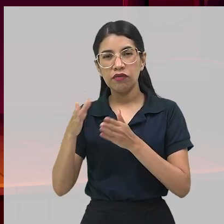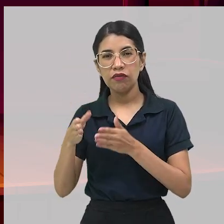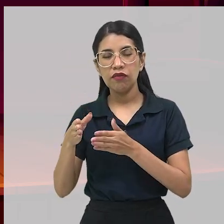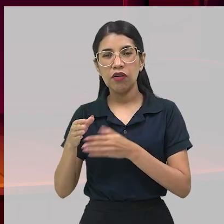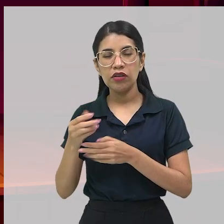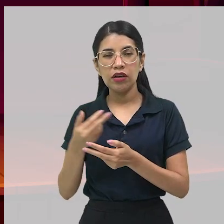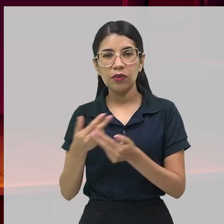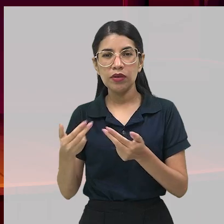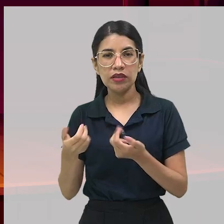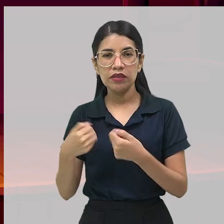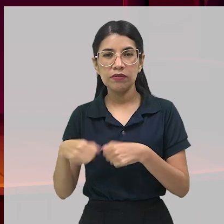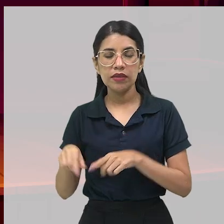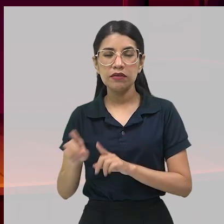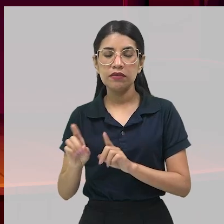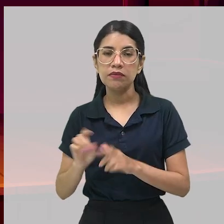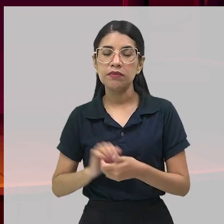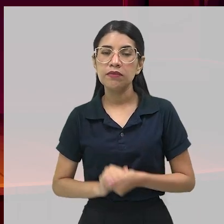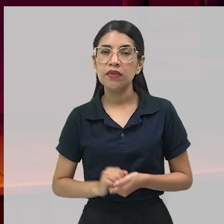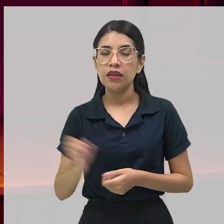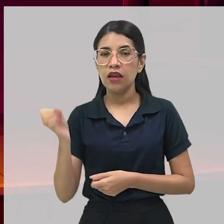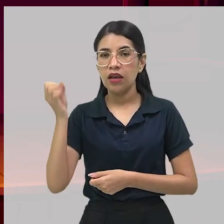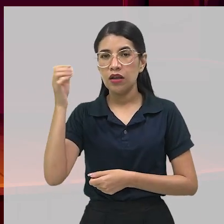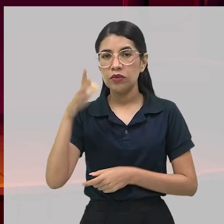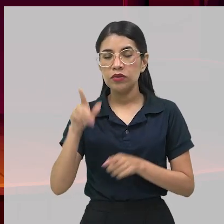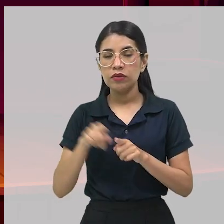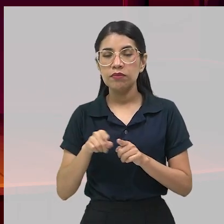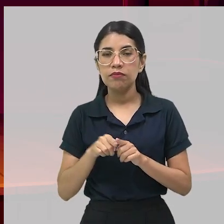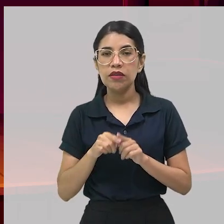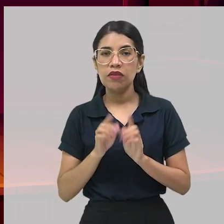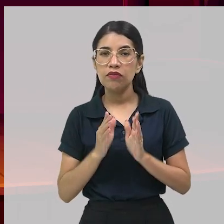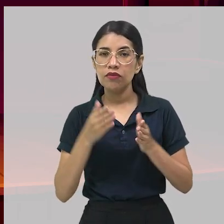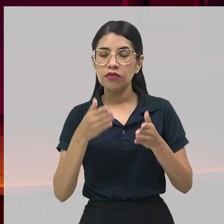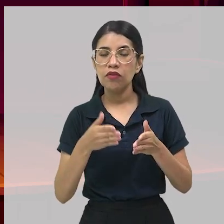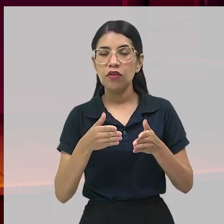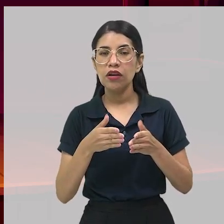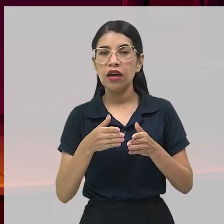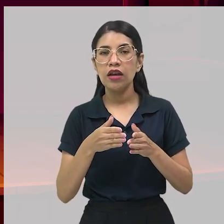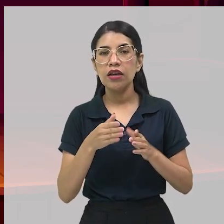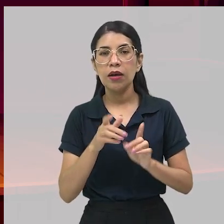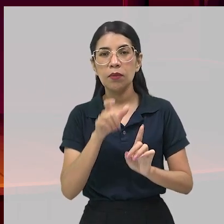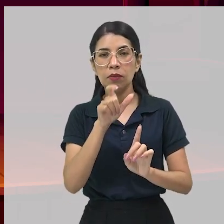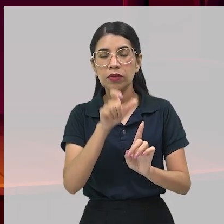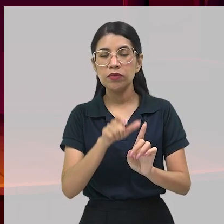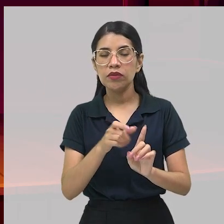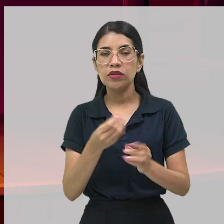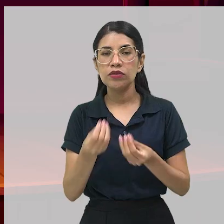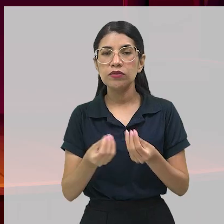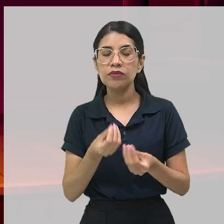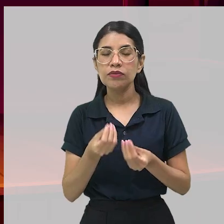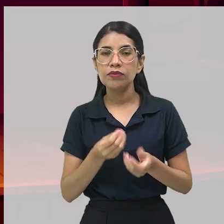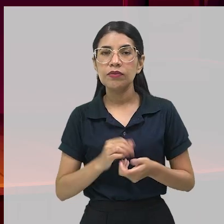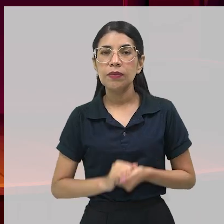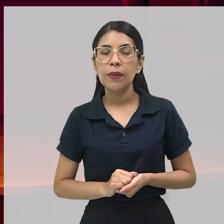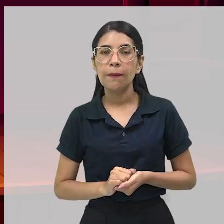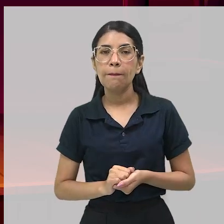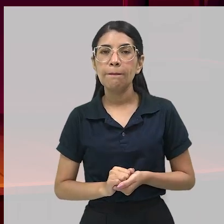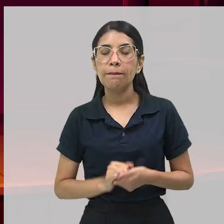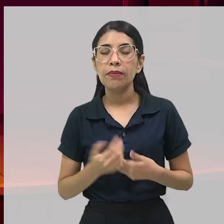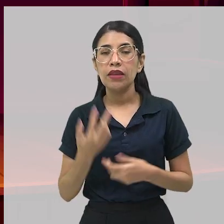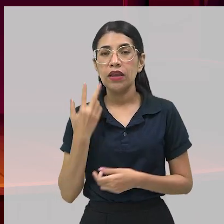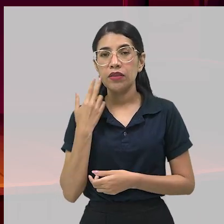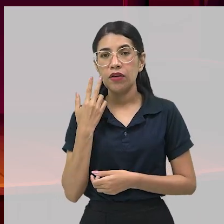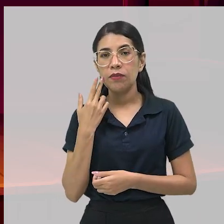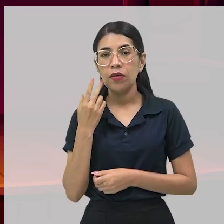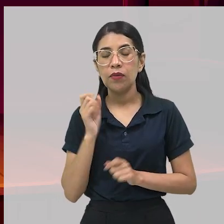boa iluminação, ela vai direcionar o olhar do espectador. Como assim, professora? É comum que